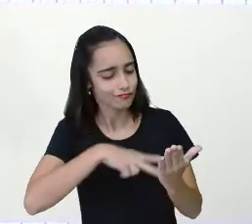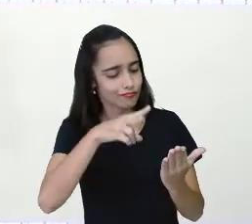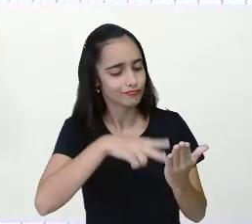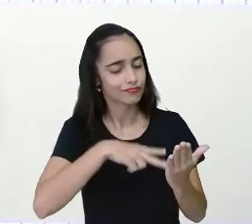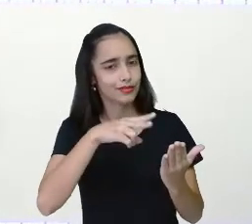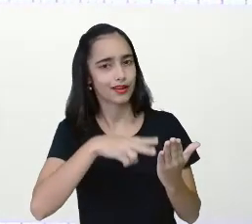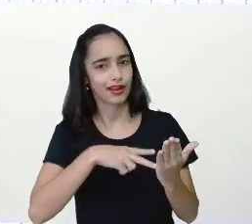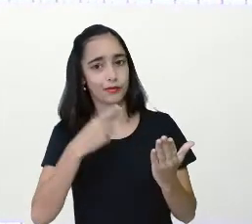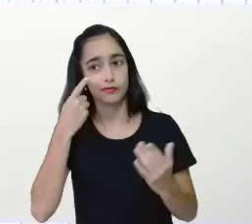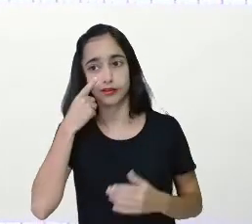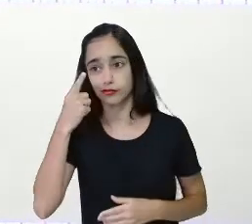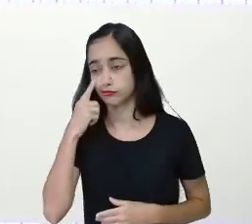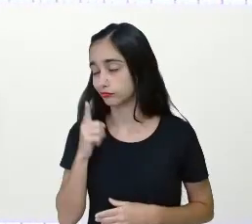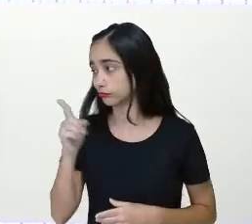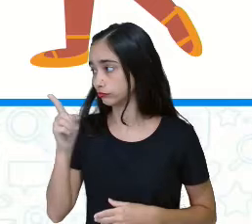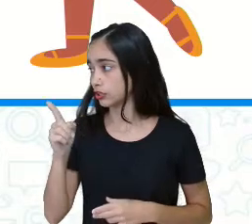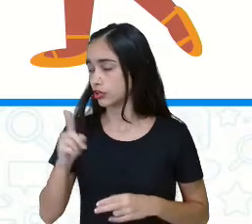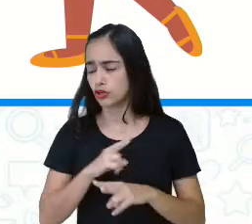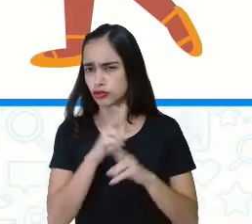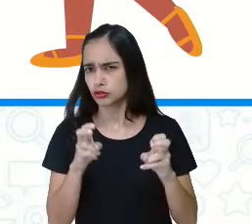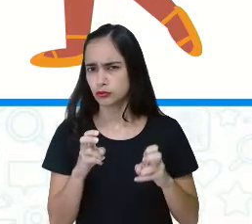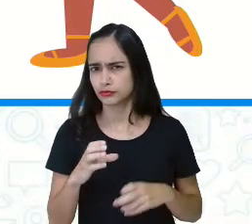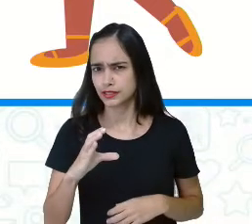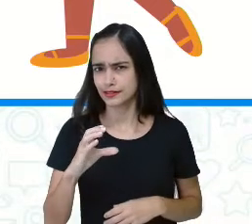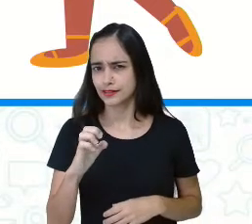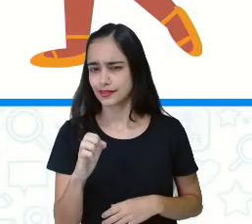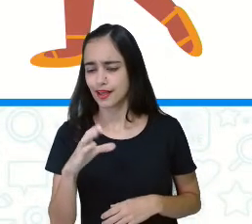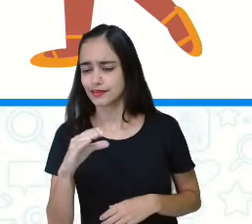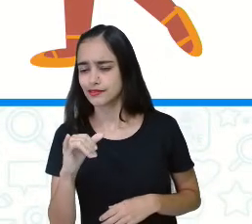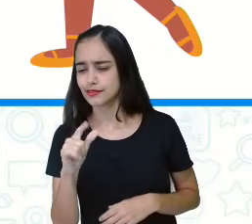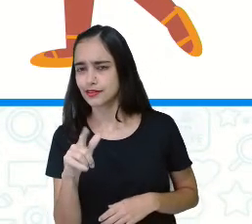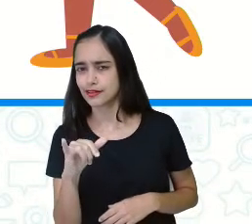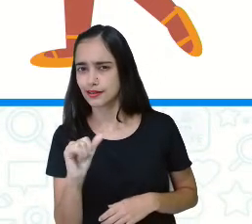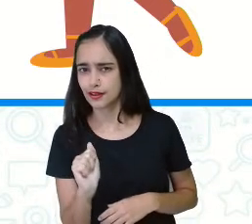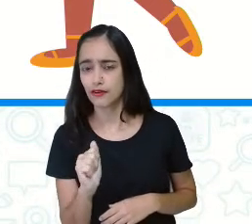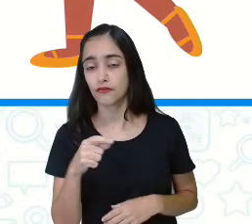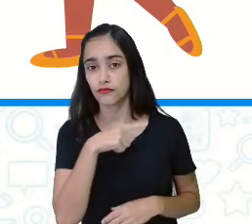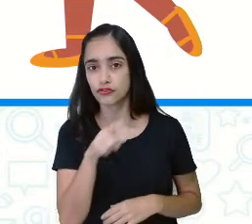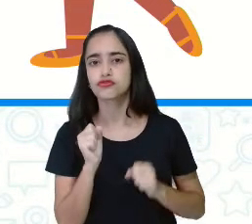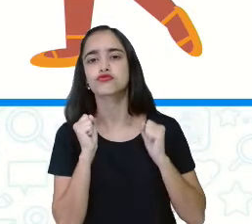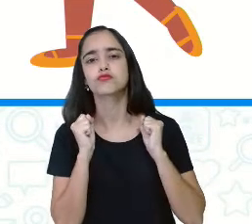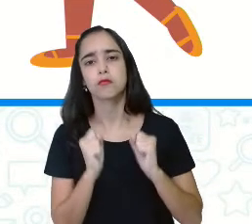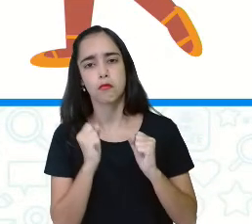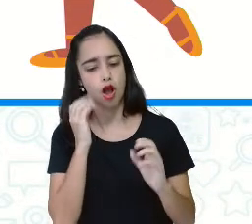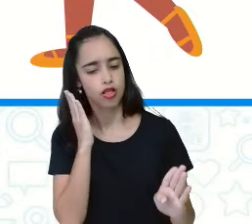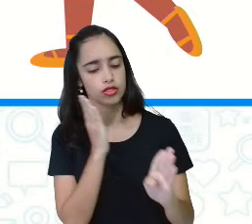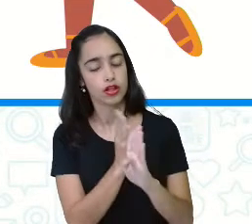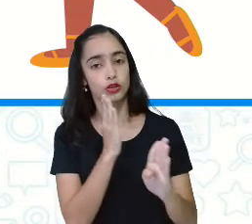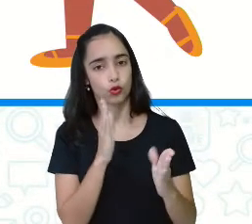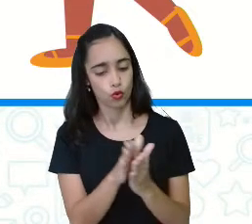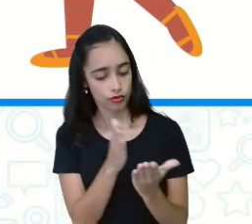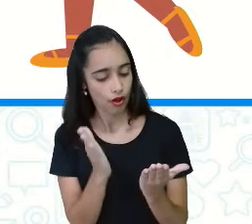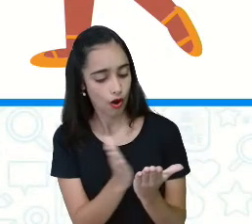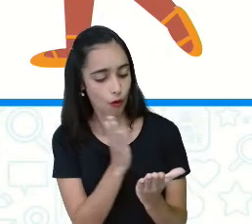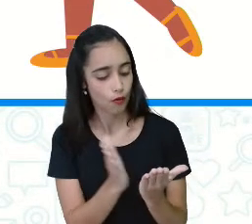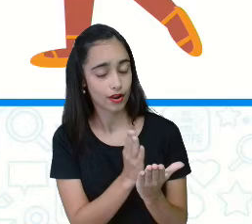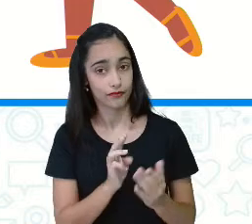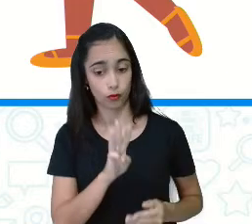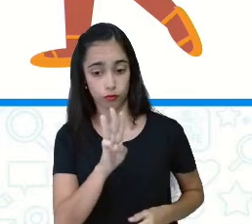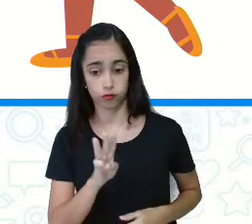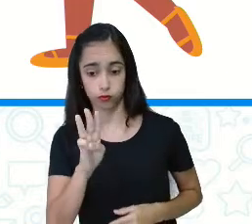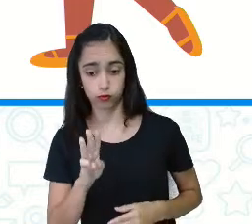de Cecília Meirelles. Inclusive, você pode até encontrar, não é, na árvore de